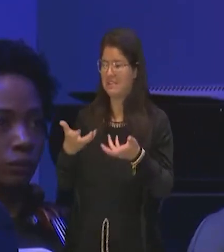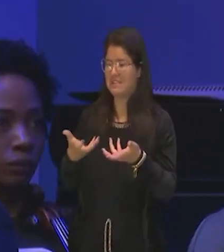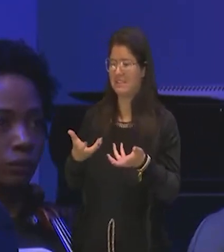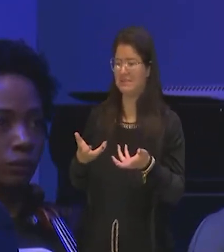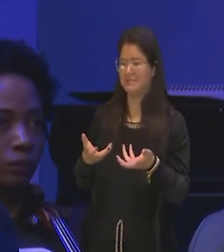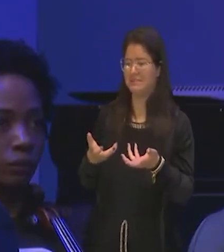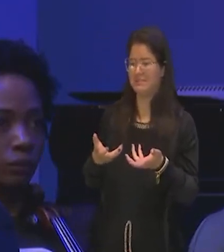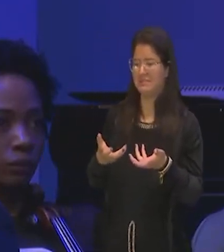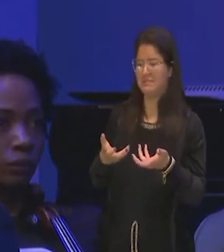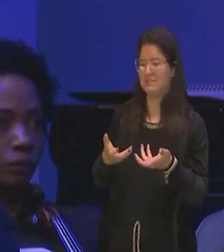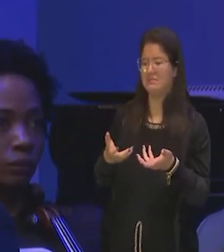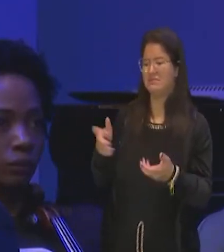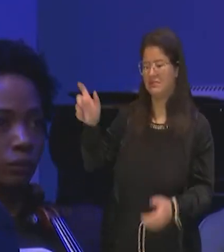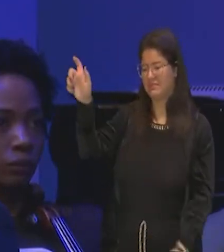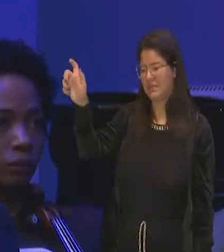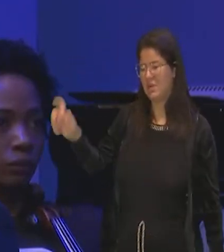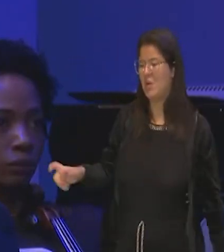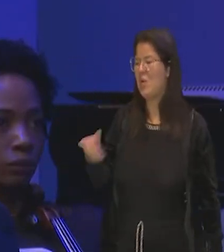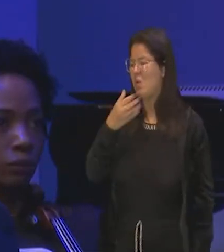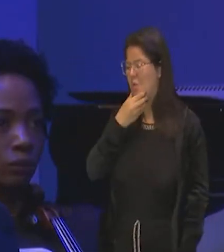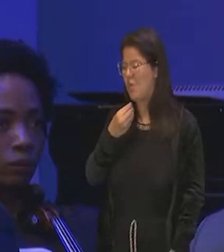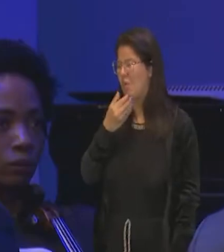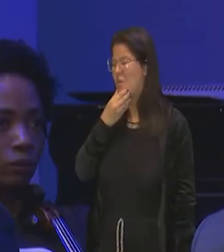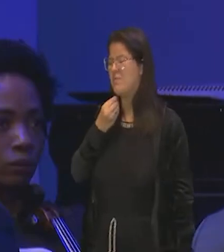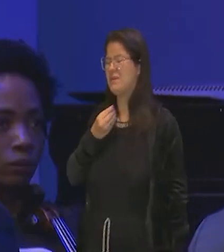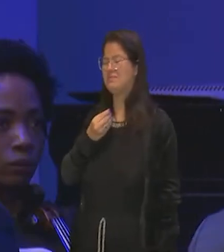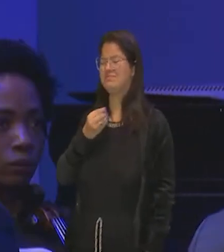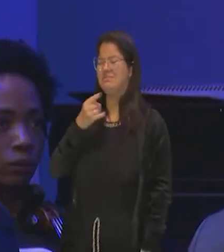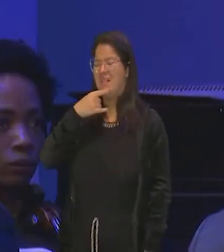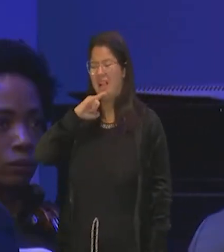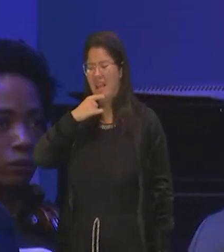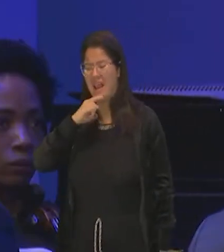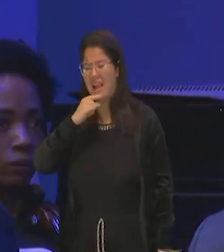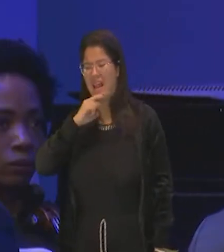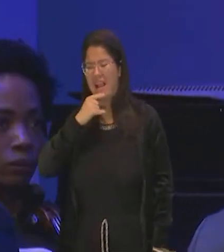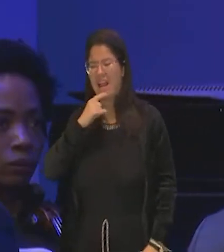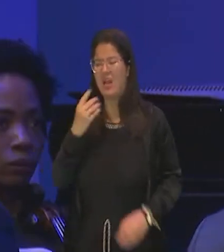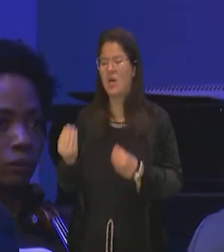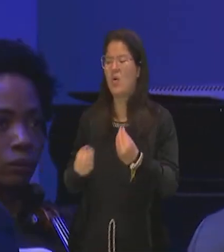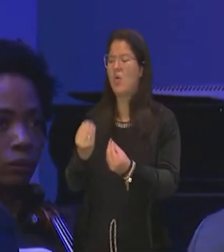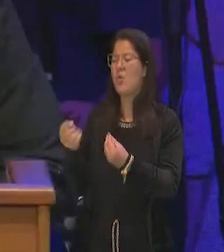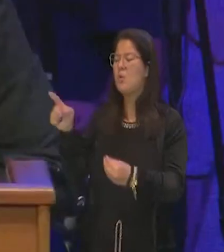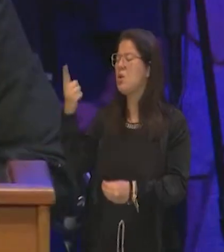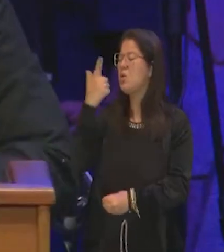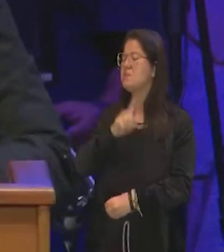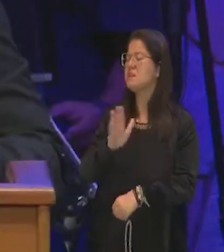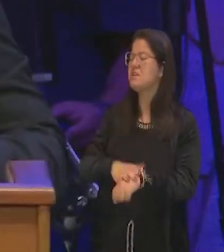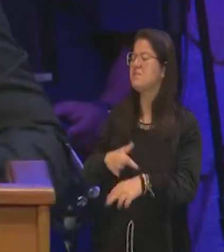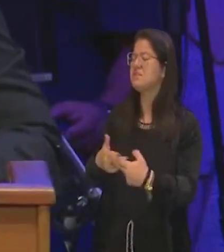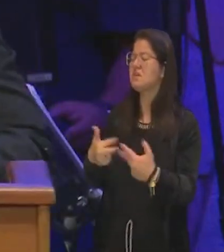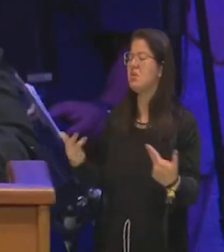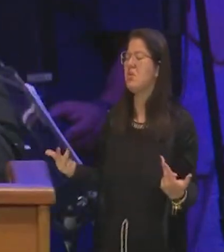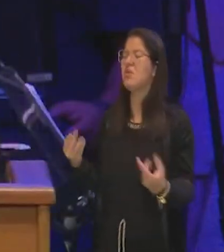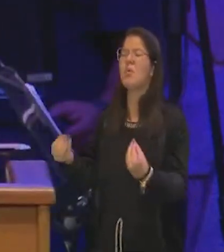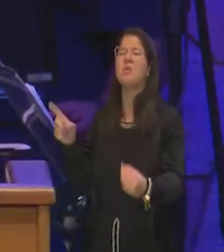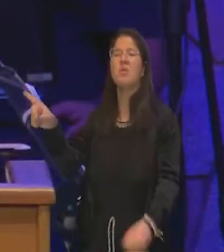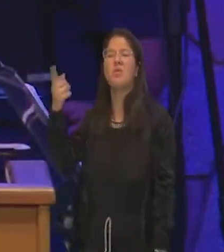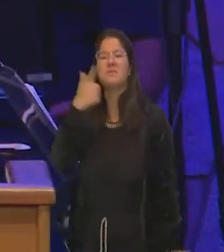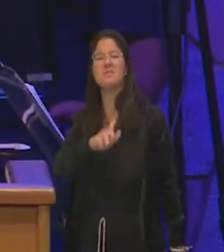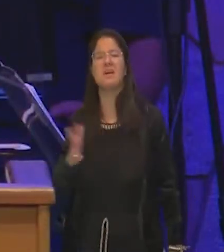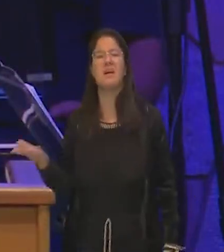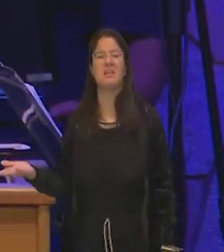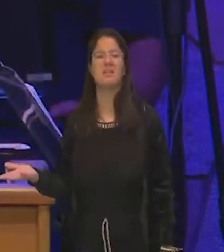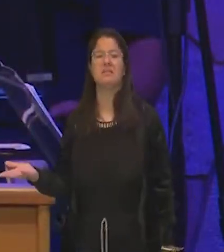visivelmente tocado pelo álcool. Eu fico pensando, como que uma pessoa dessa consegue fazer alguma coisa? Como que uma pessoa dessa consegue ser